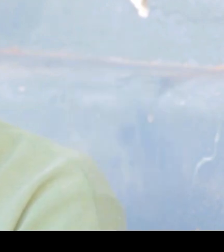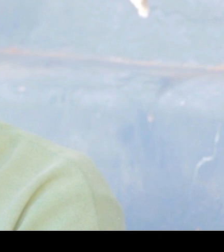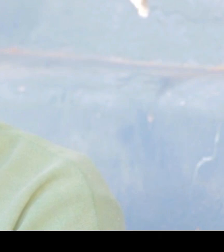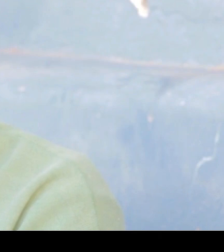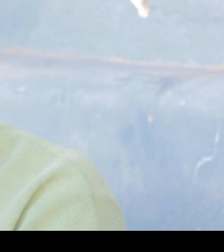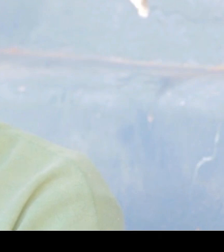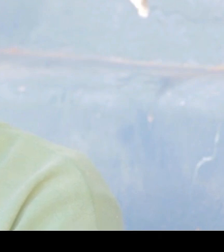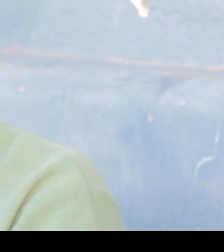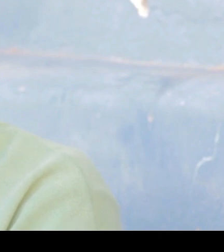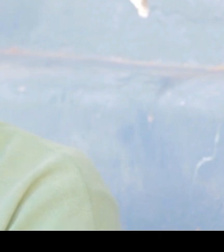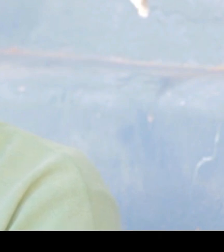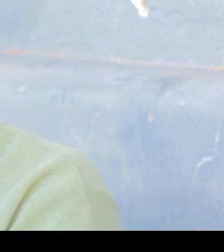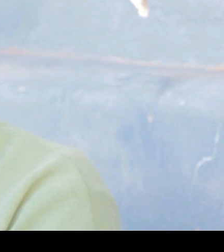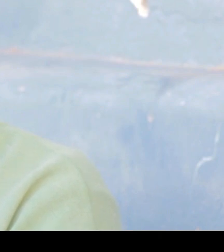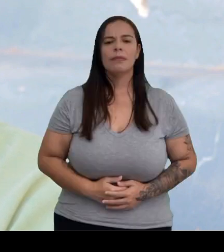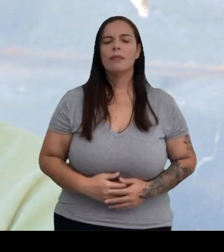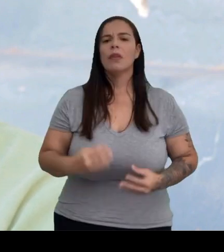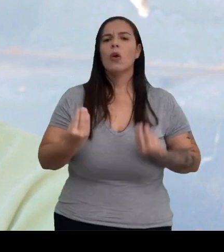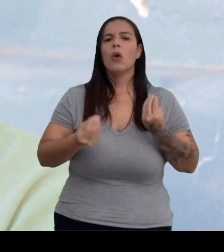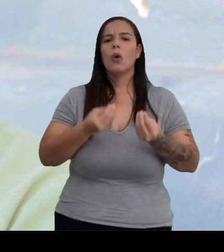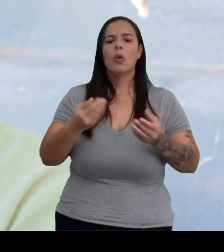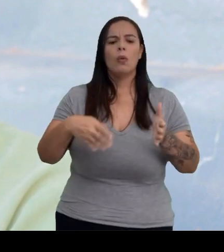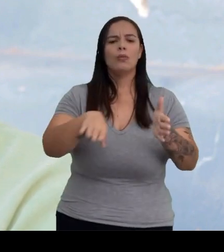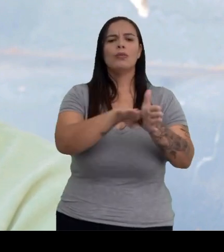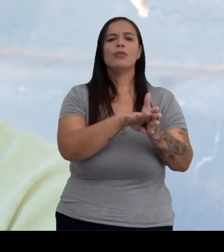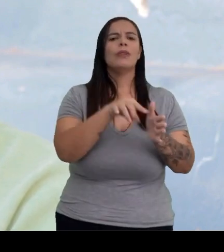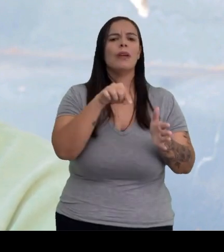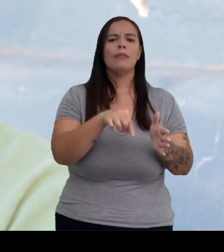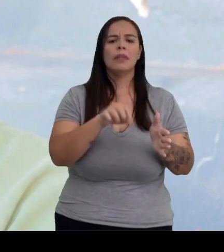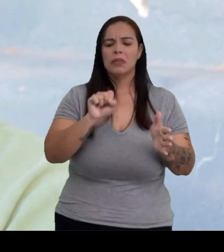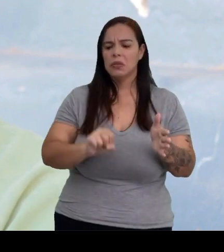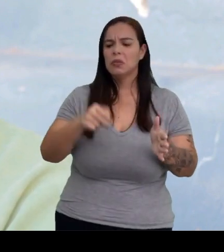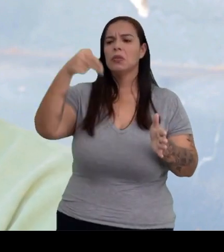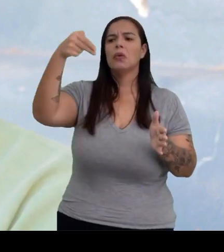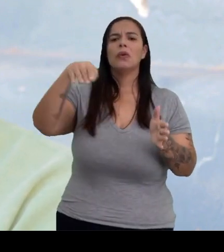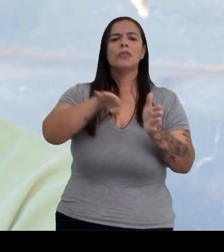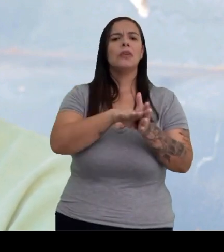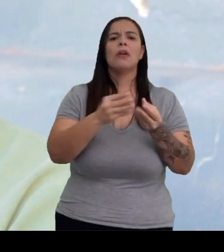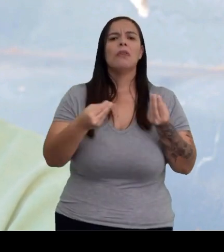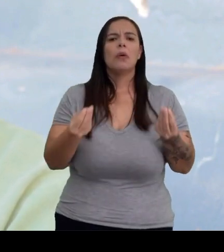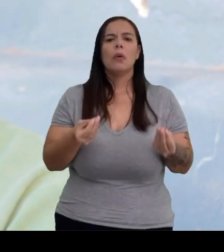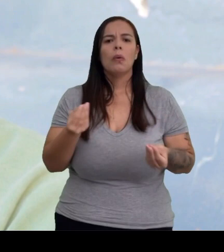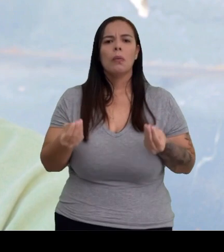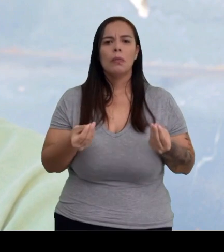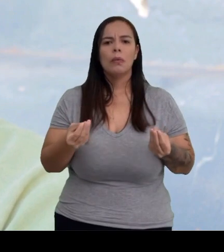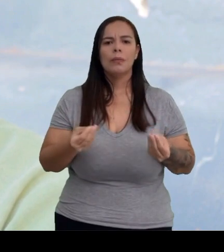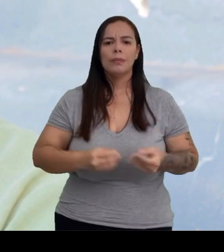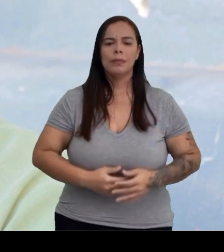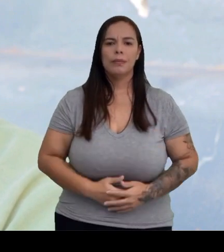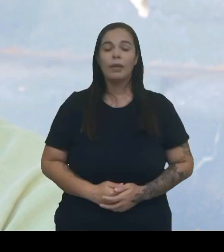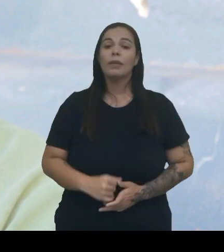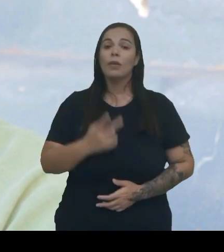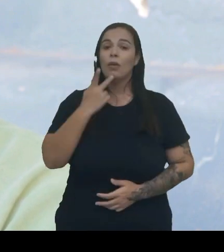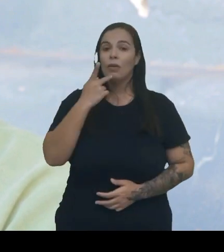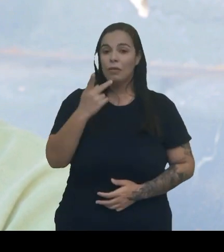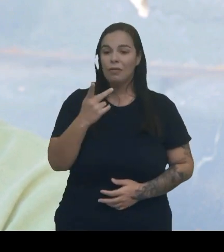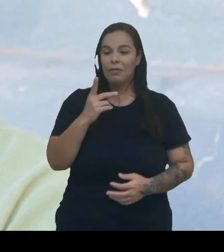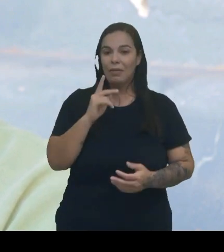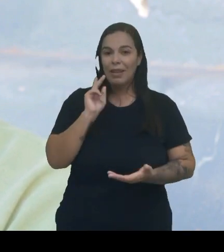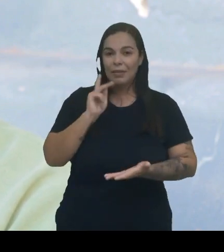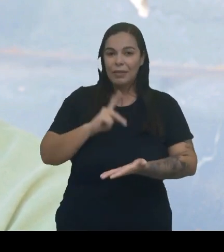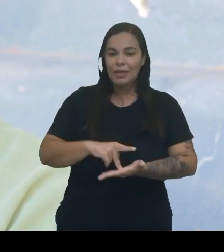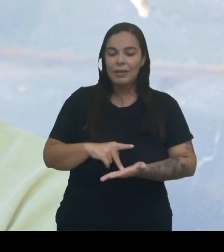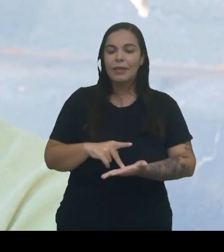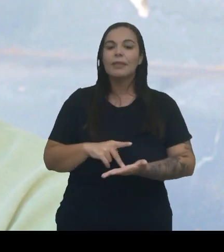Entendeu? Como é que ela chegava aqui, Cambuci? Vinha do sul, vinha do norte? Rapaz, vinha no reboque? eu pra te dizer a verdade,